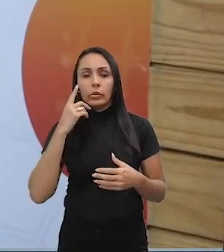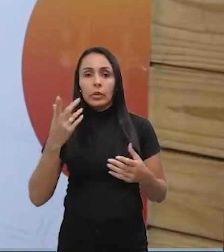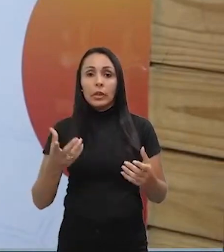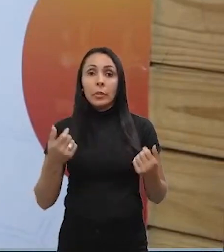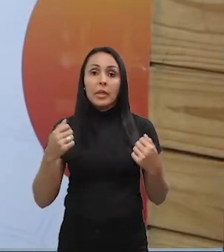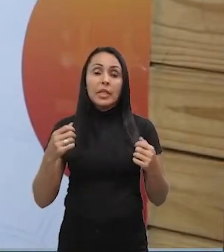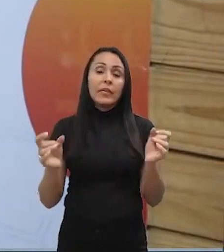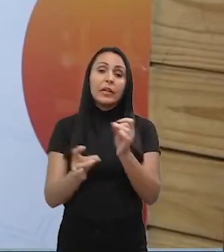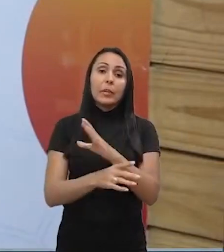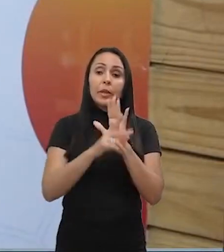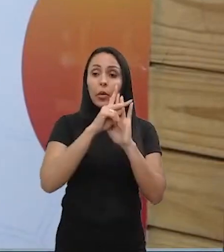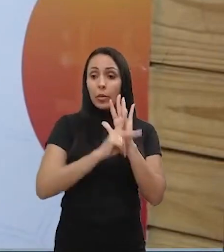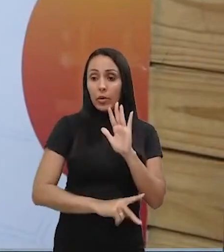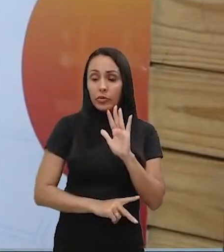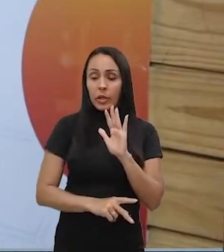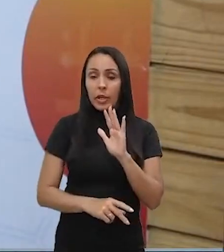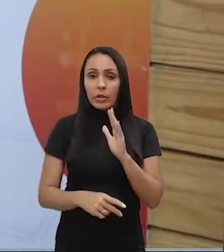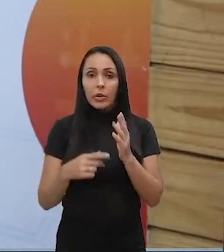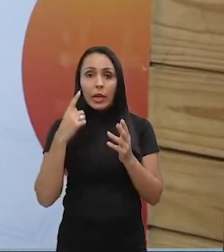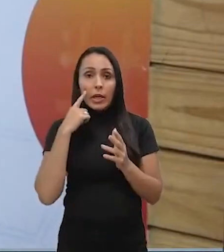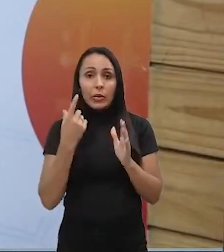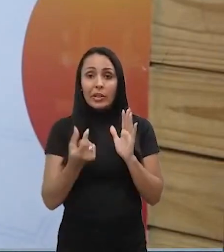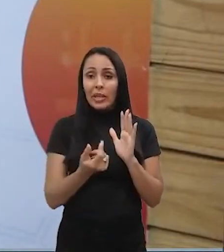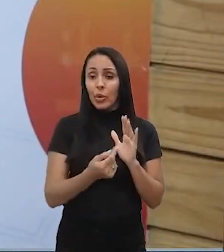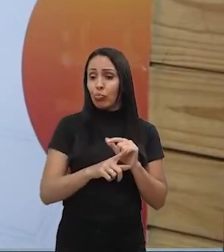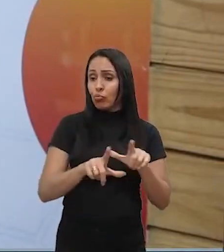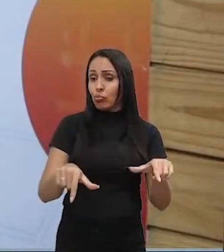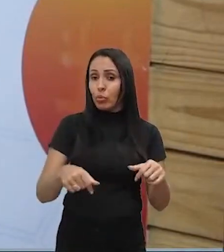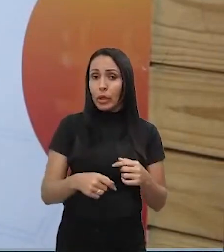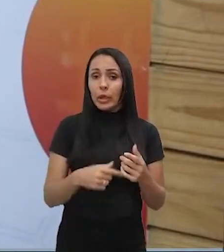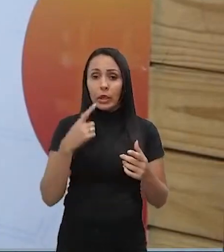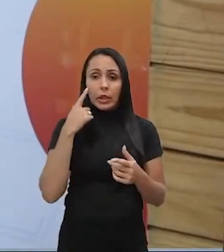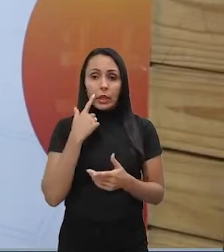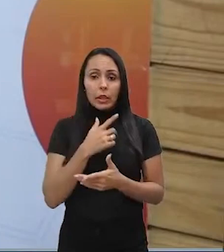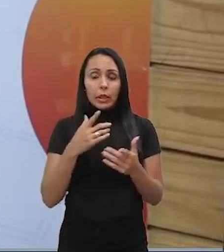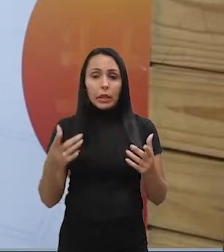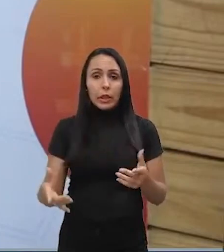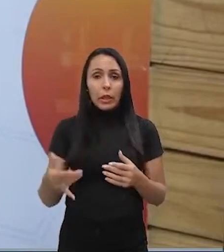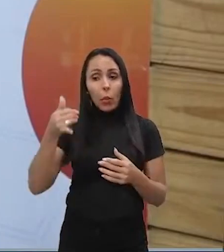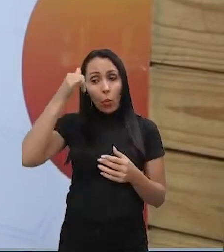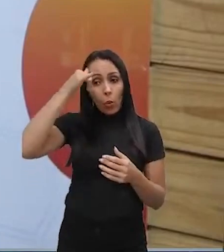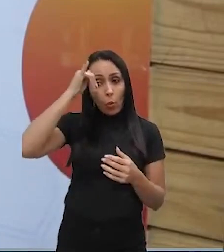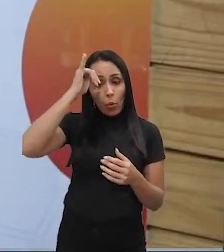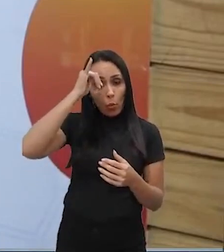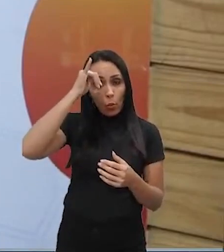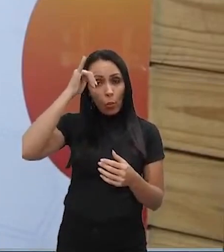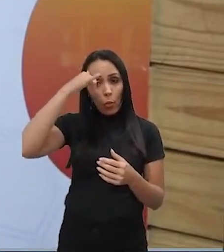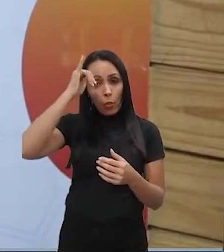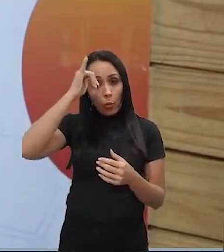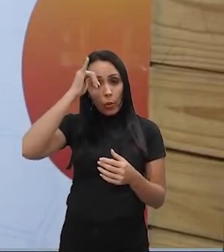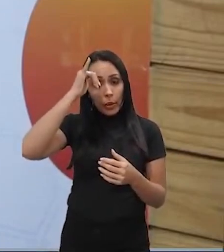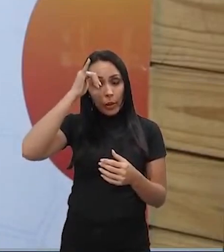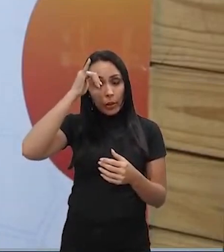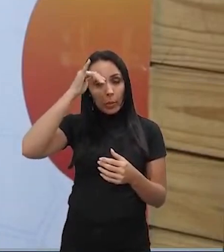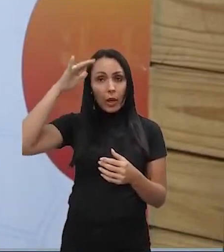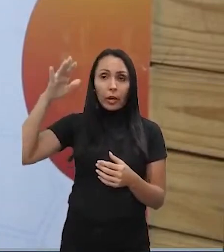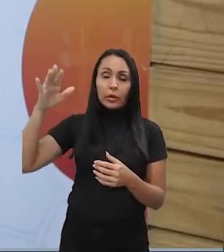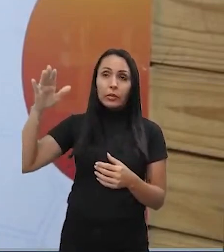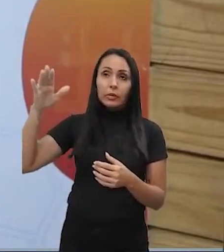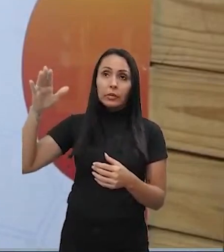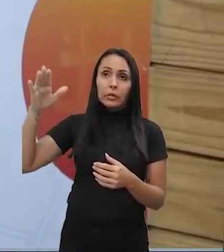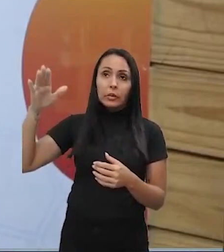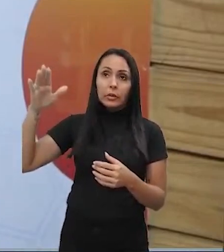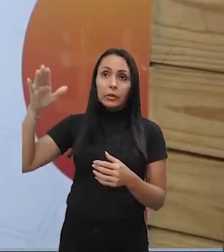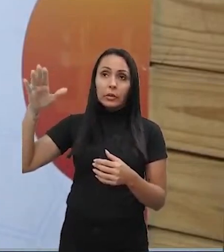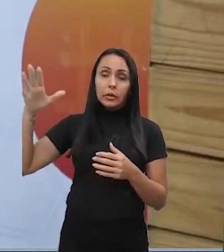tinha mais dinheiro. Foi o que ele fez? Ele criou um plano, ele botou o boi lá para voar, ele conseguiu